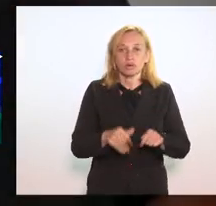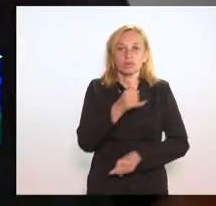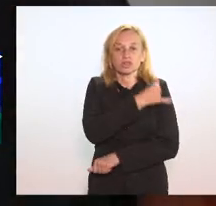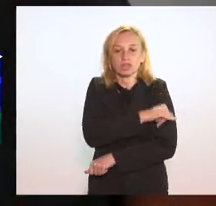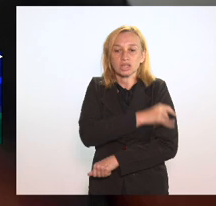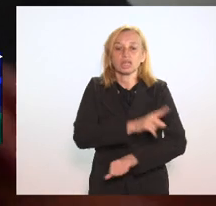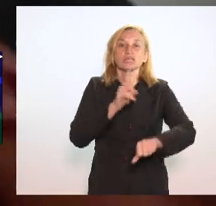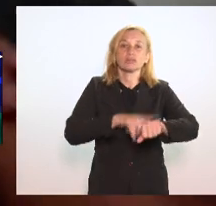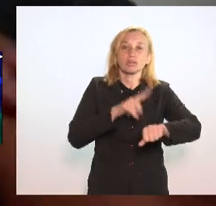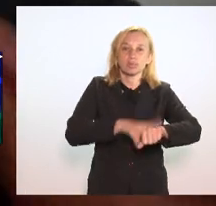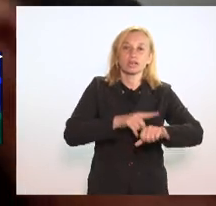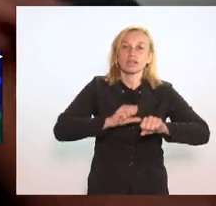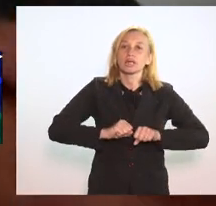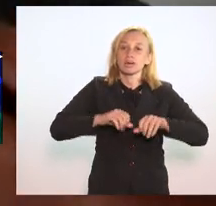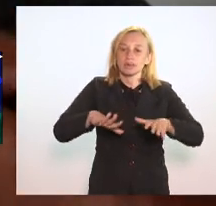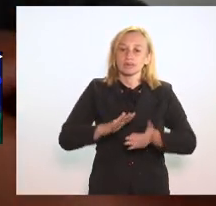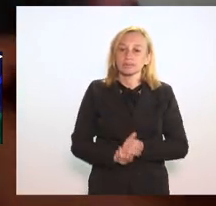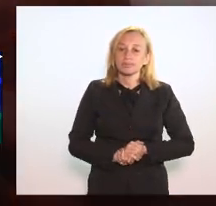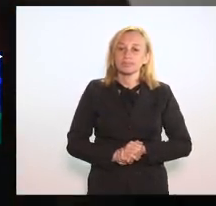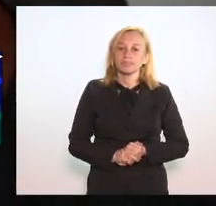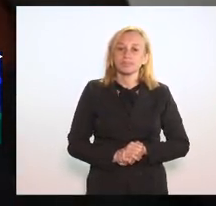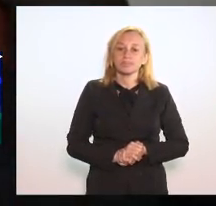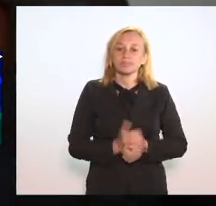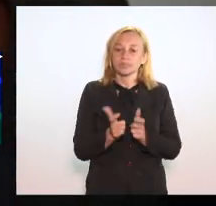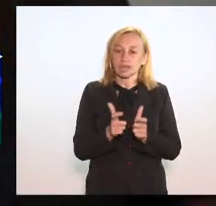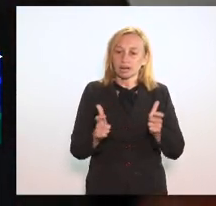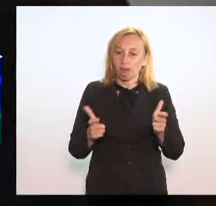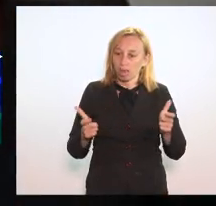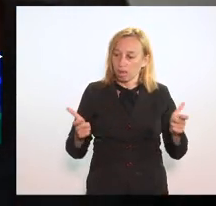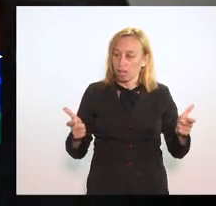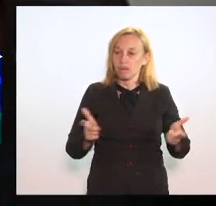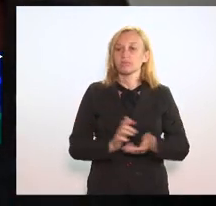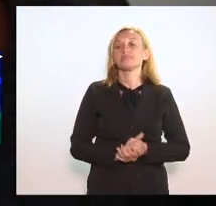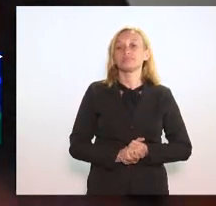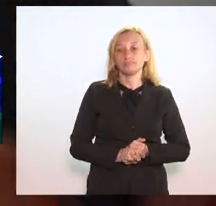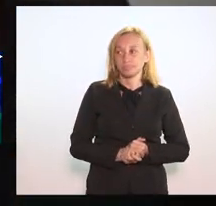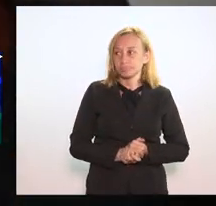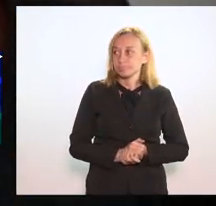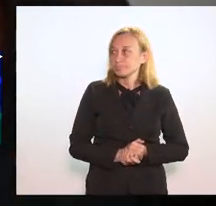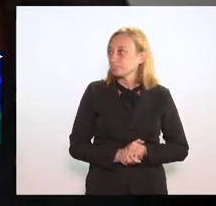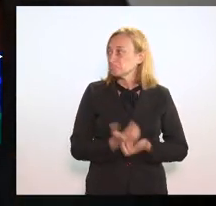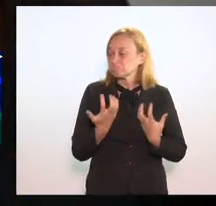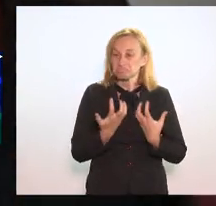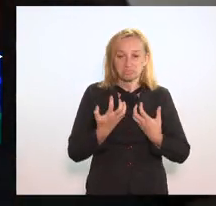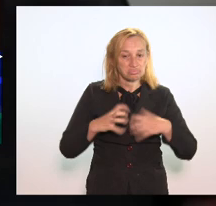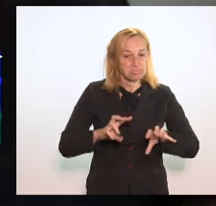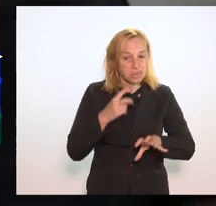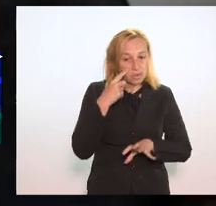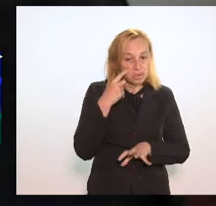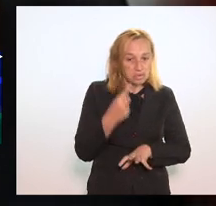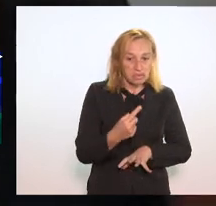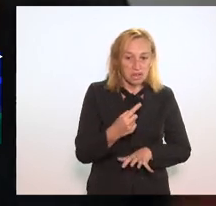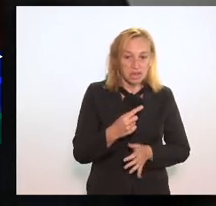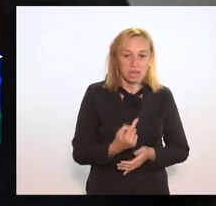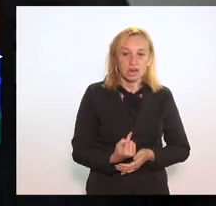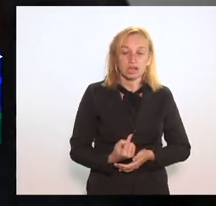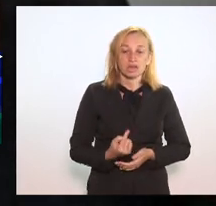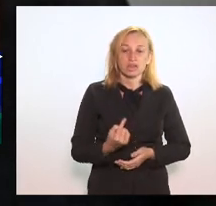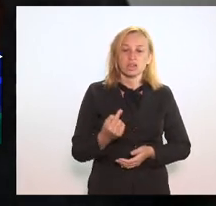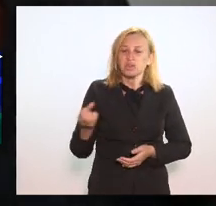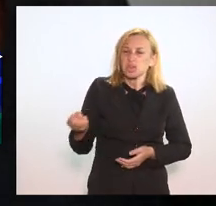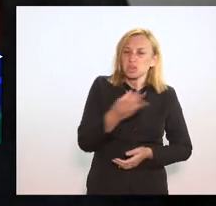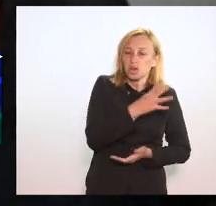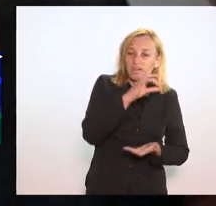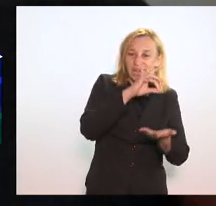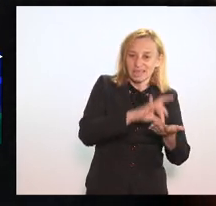e nesse momento Essa pandemia que é avassaladora é terrível eu não quero ver de perto uma nova